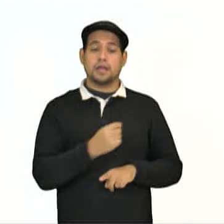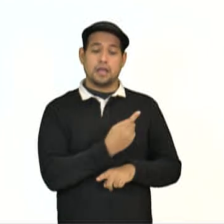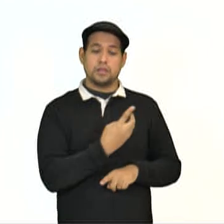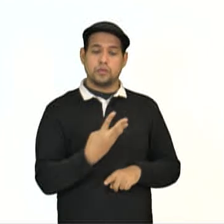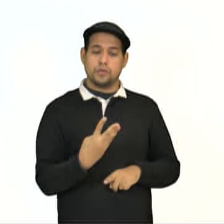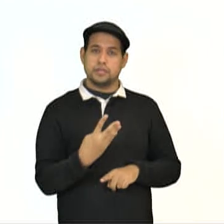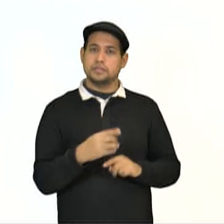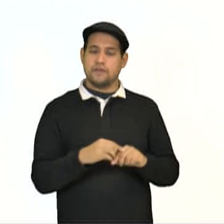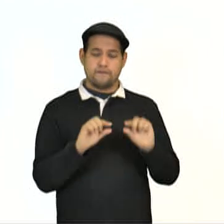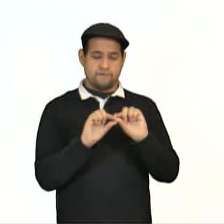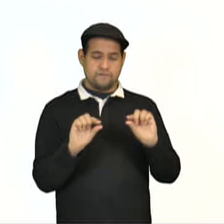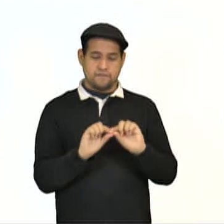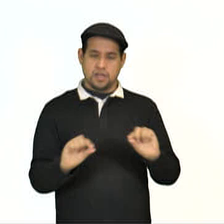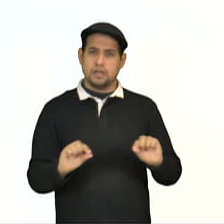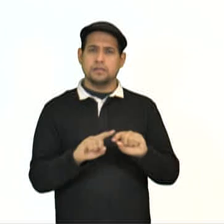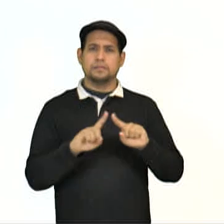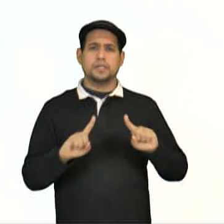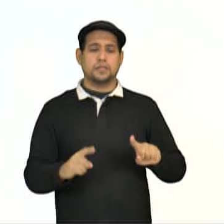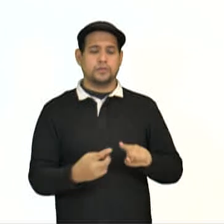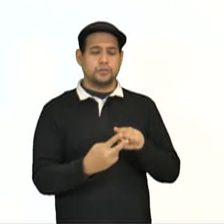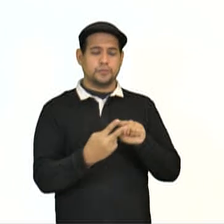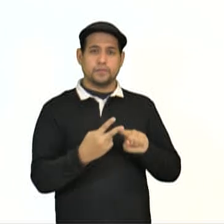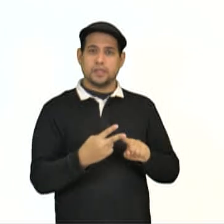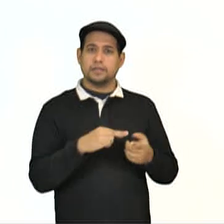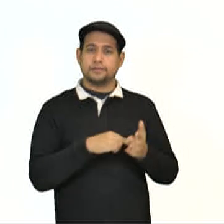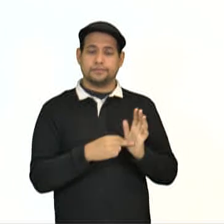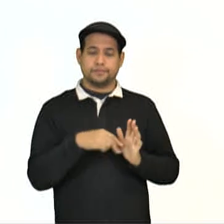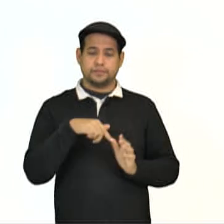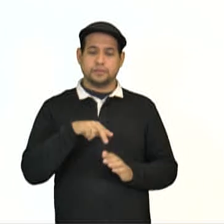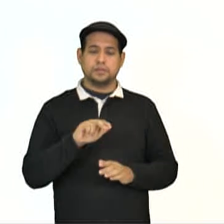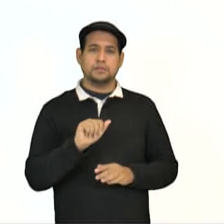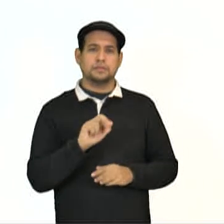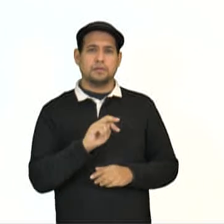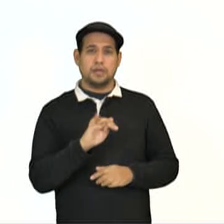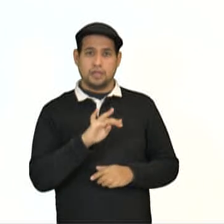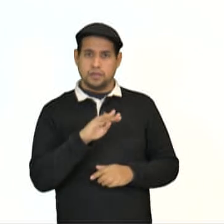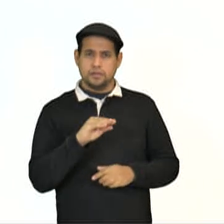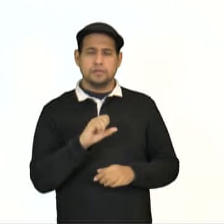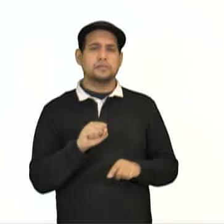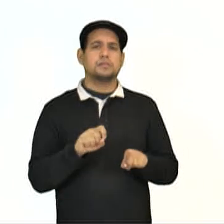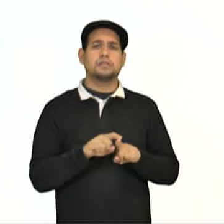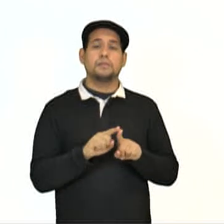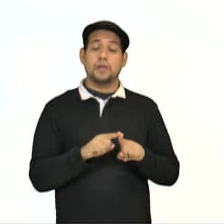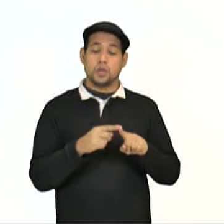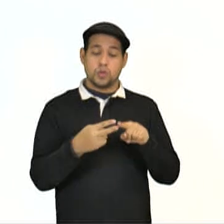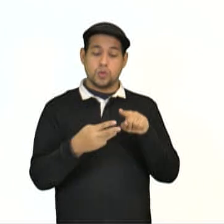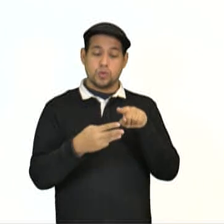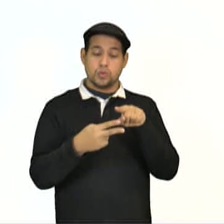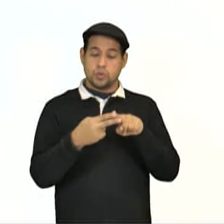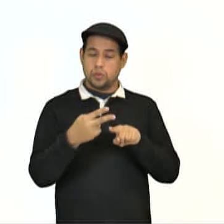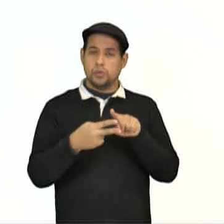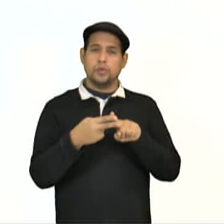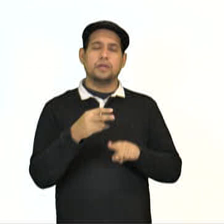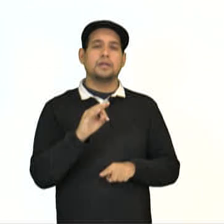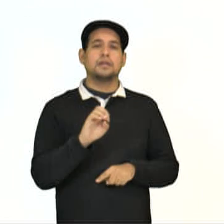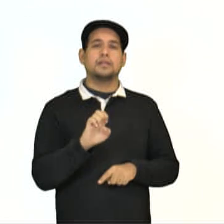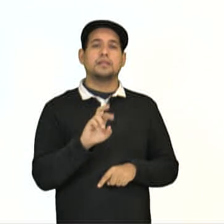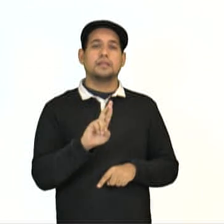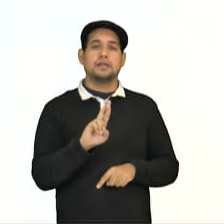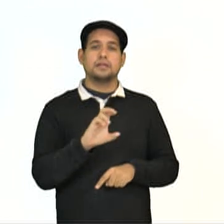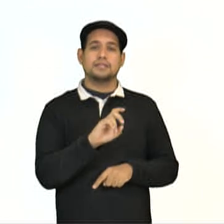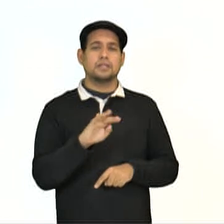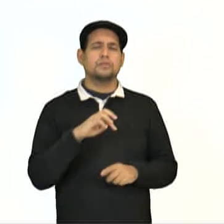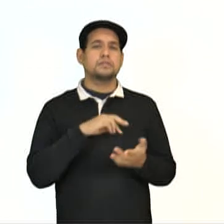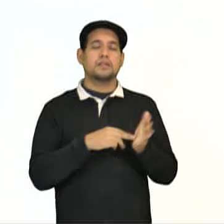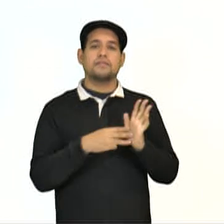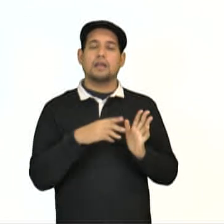14 versos, dos quais 2 são quartetos, conjunto de 4 versos, e 2 tercetos, conjunto de